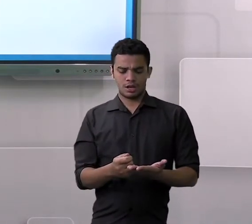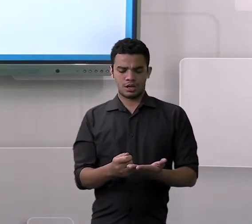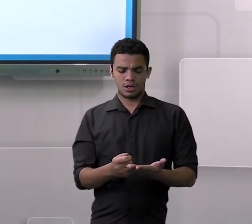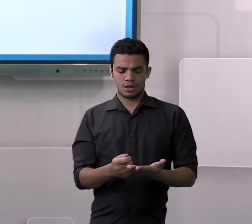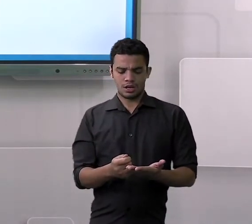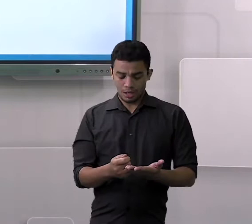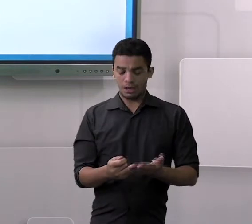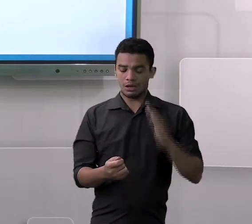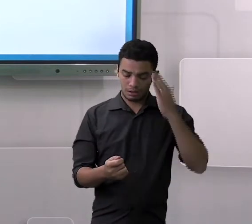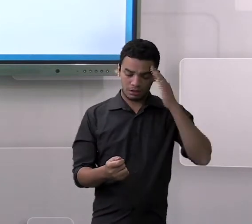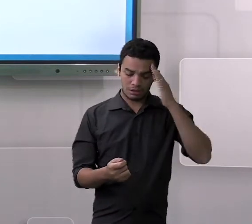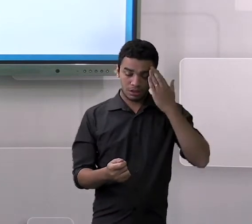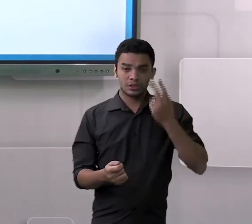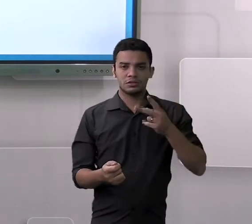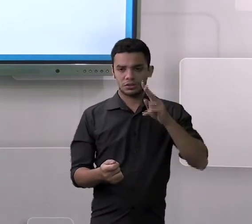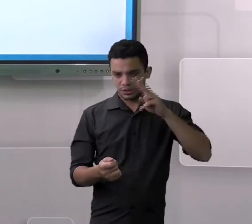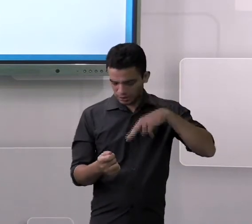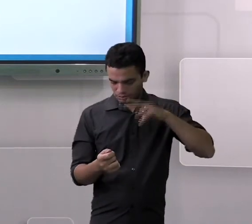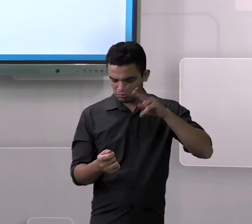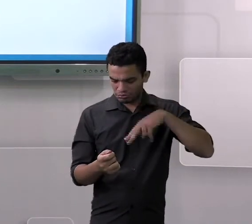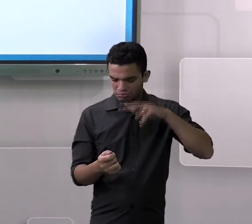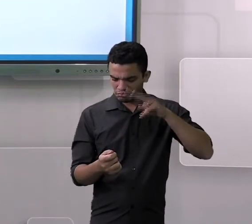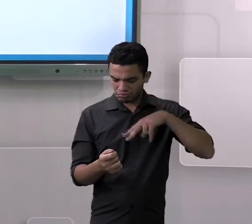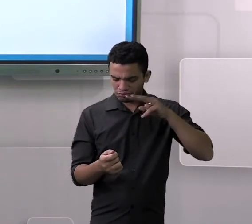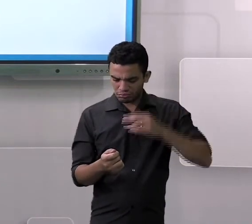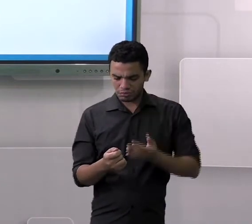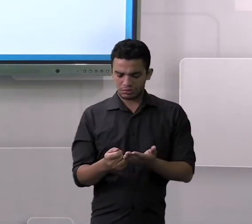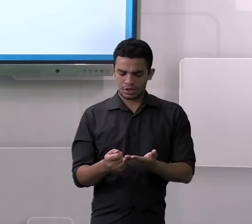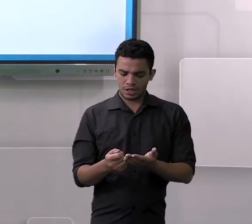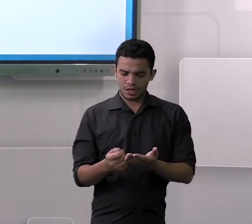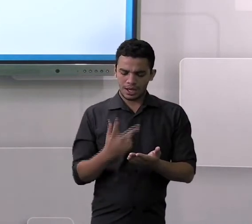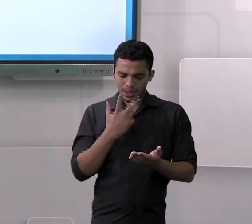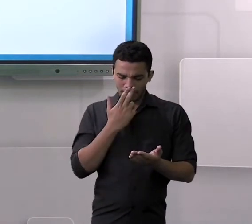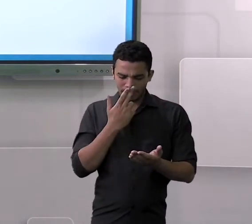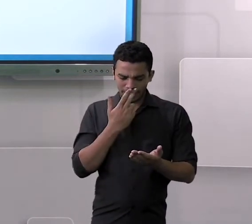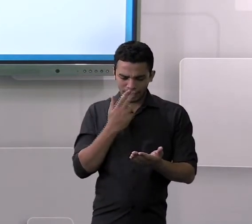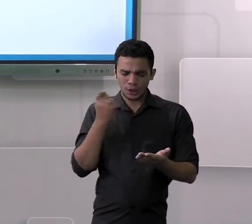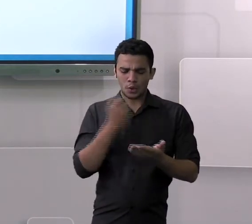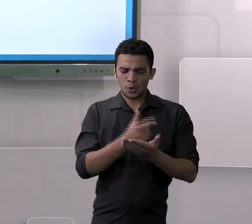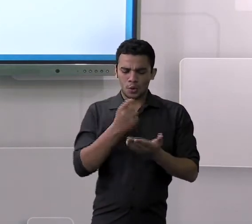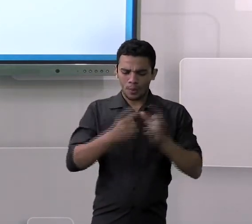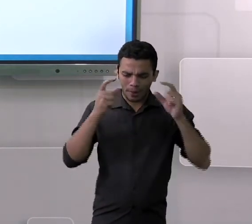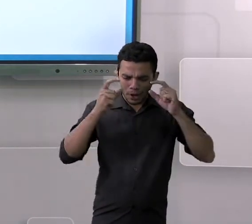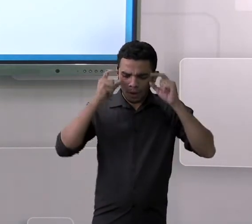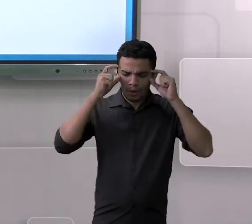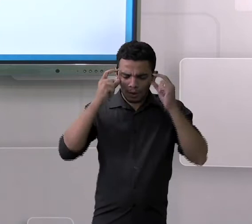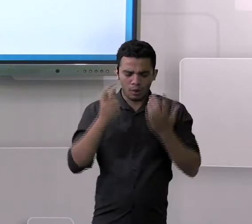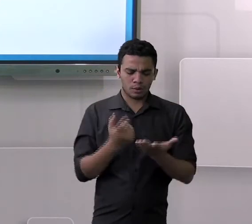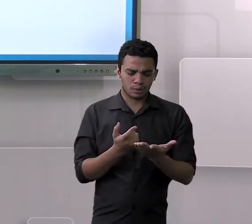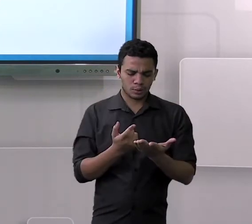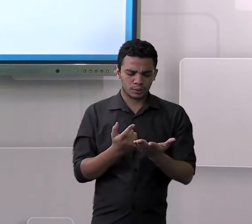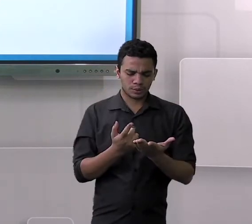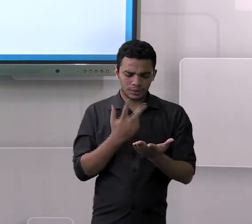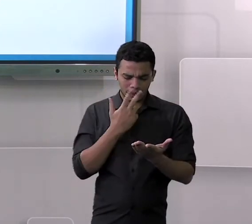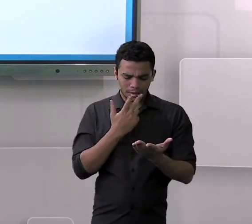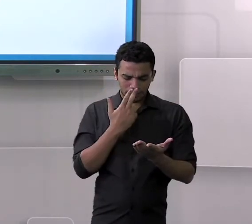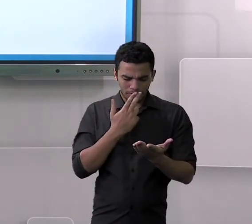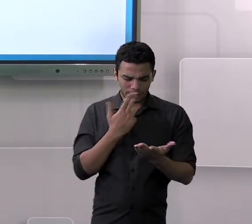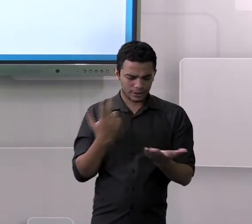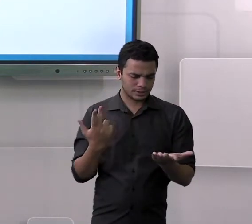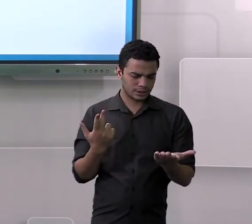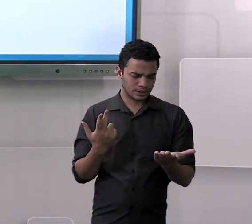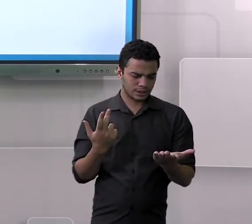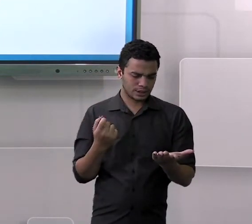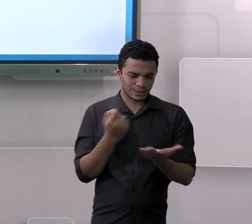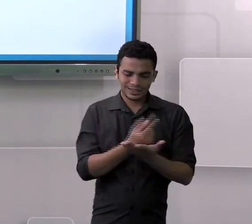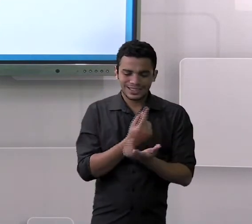dentário, pode ser também de uma ótica, né? E muitos outros serviços de bancos que